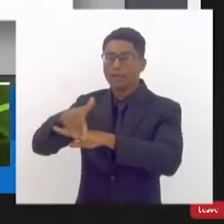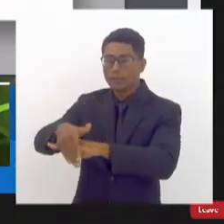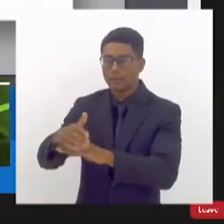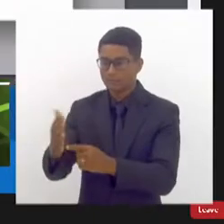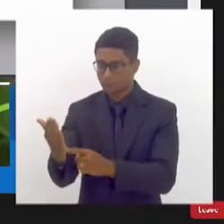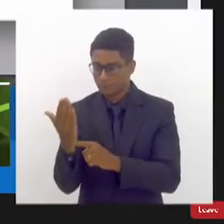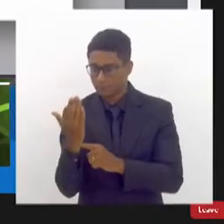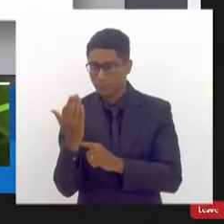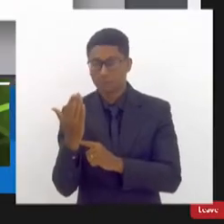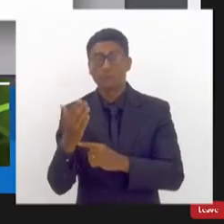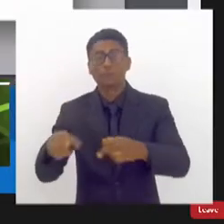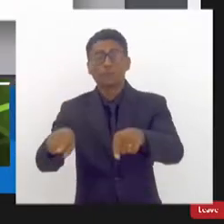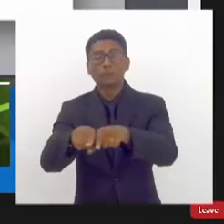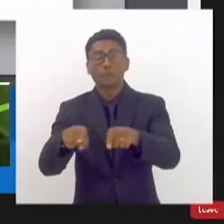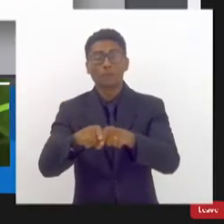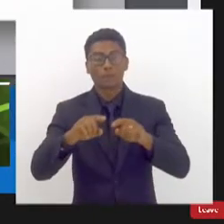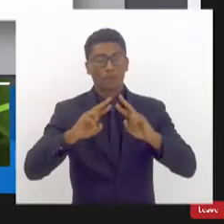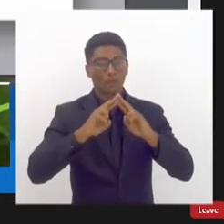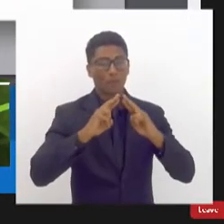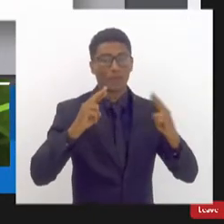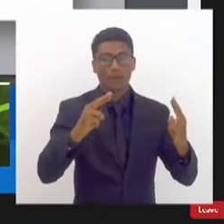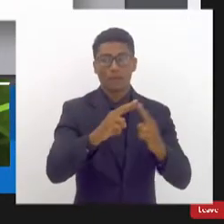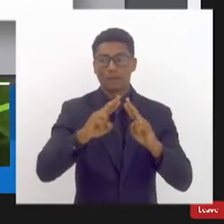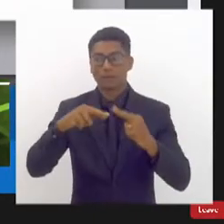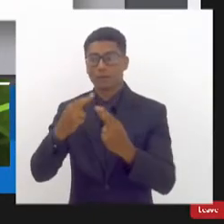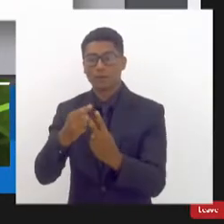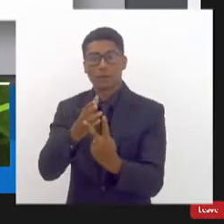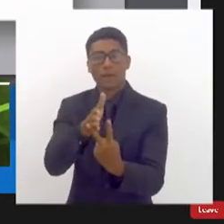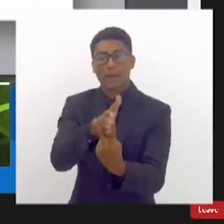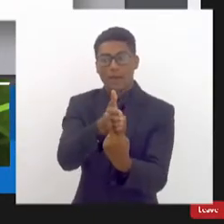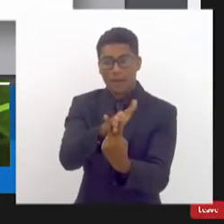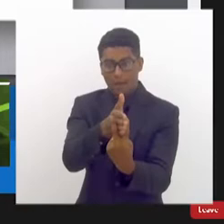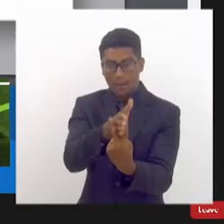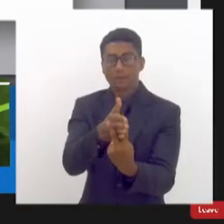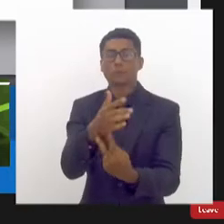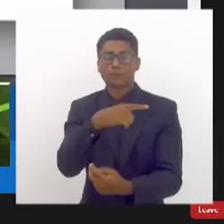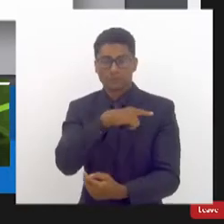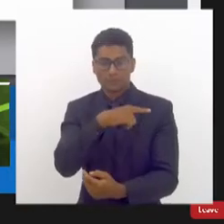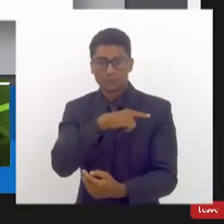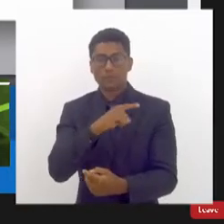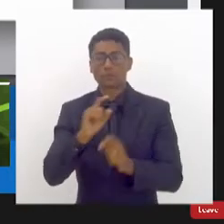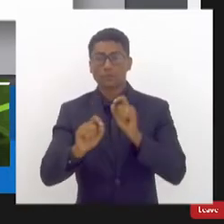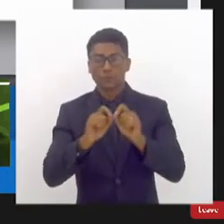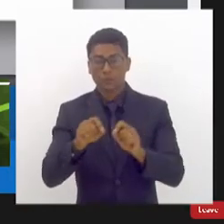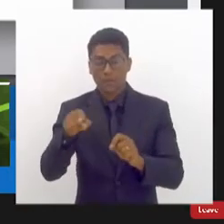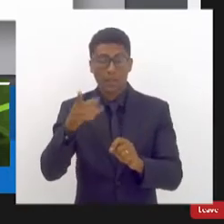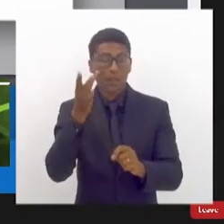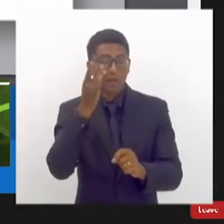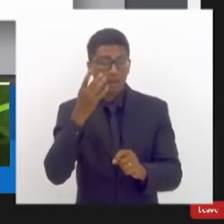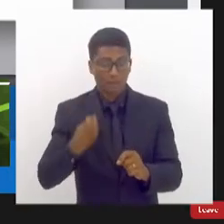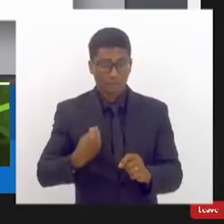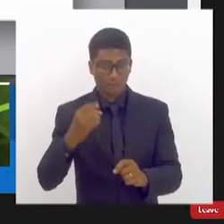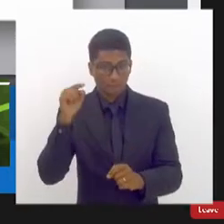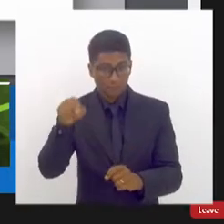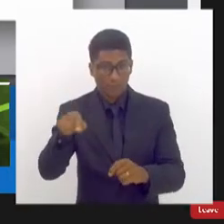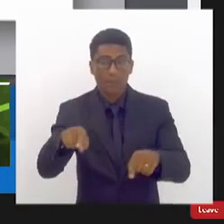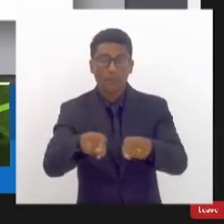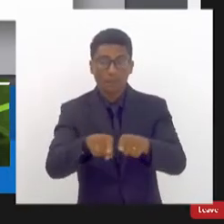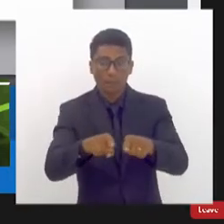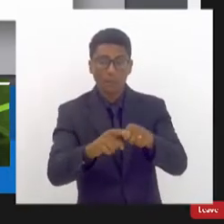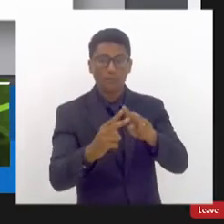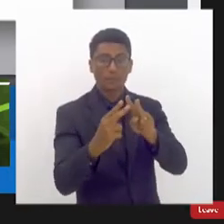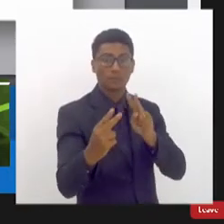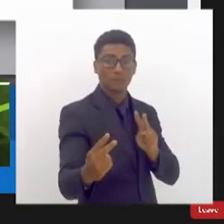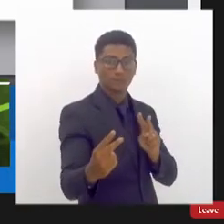são híbridas, com calendário de encontros presenciais e link específico. E nós tivemos a resposta a mais de